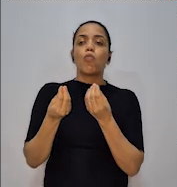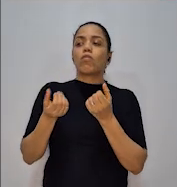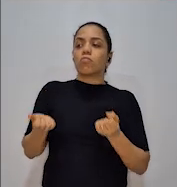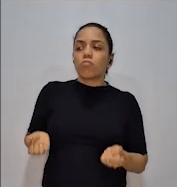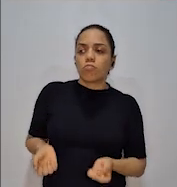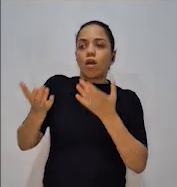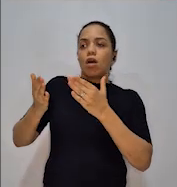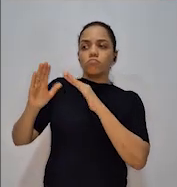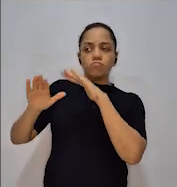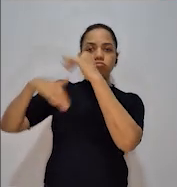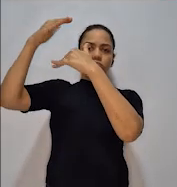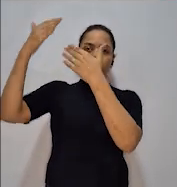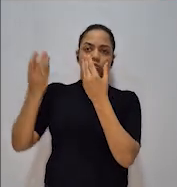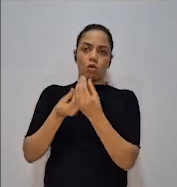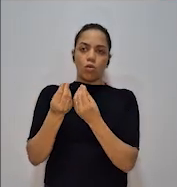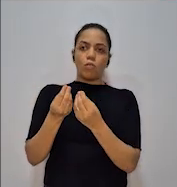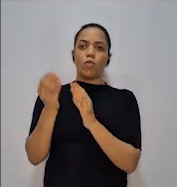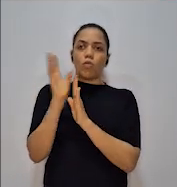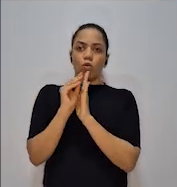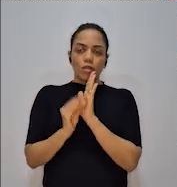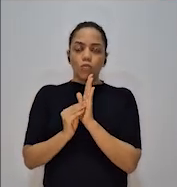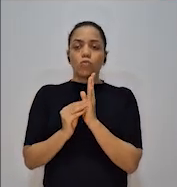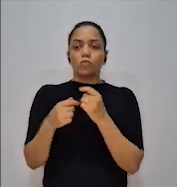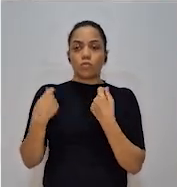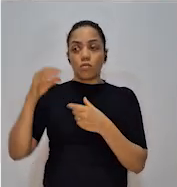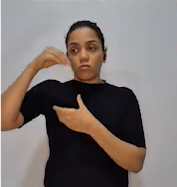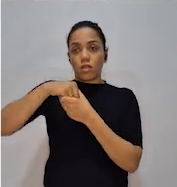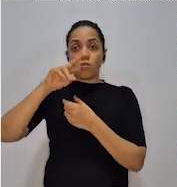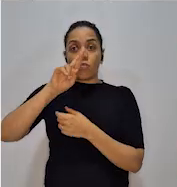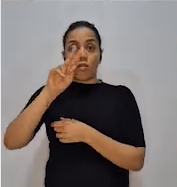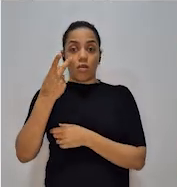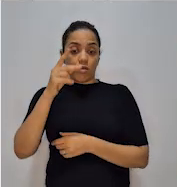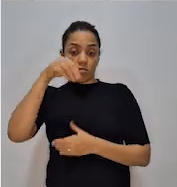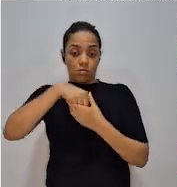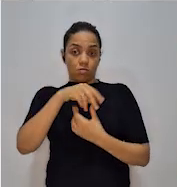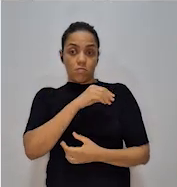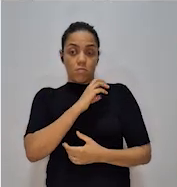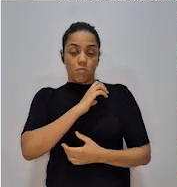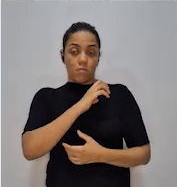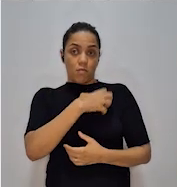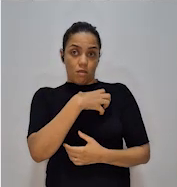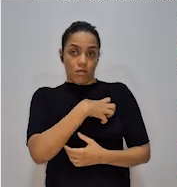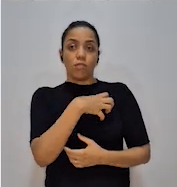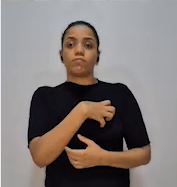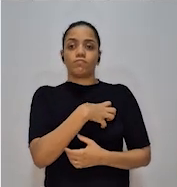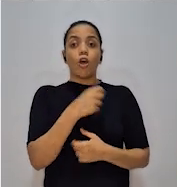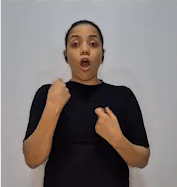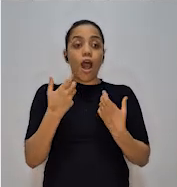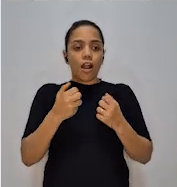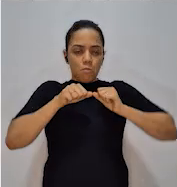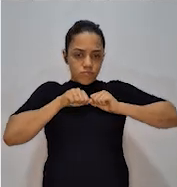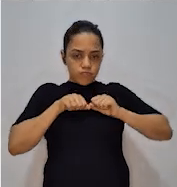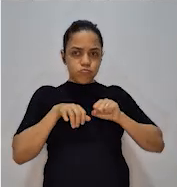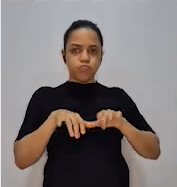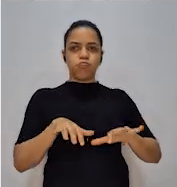crescimento e de conteúdo no RH da Bahia. A gente quer invadir a Bahia e a